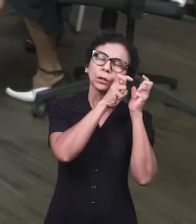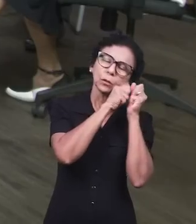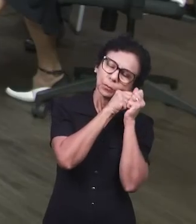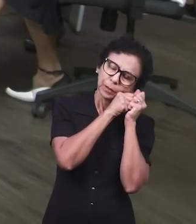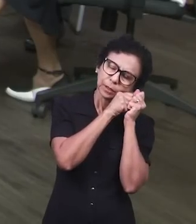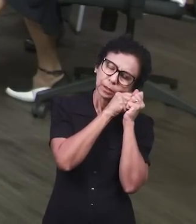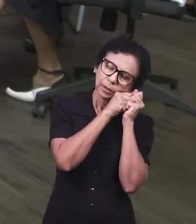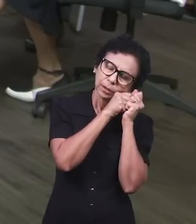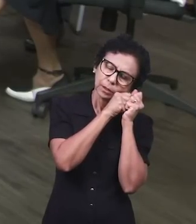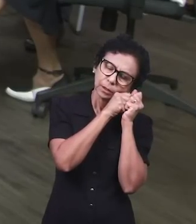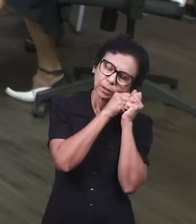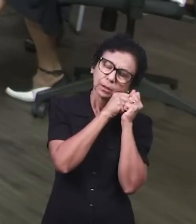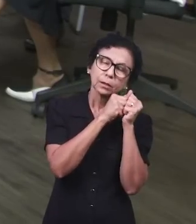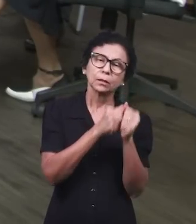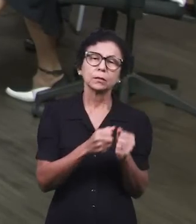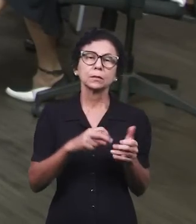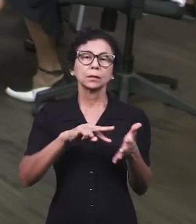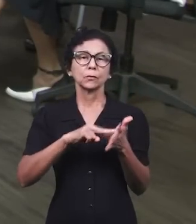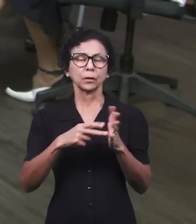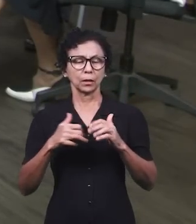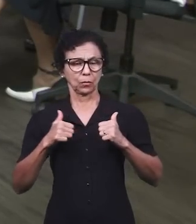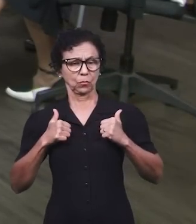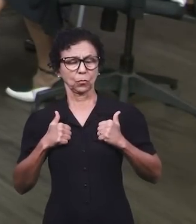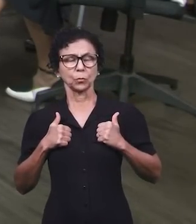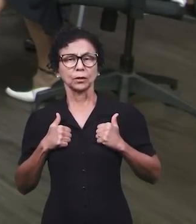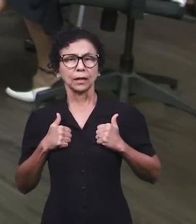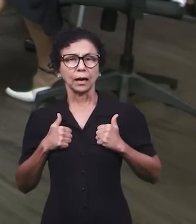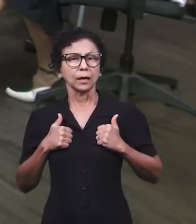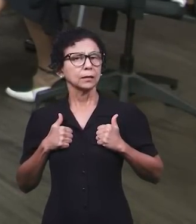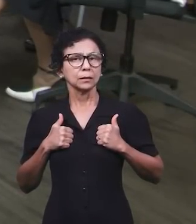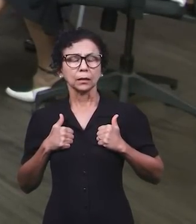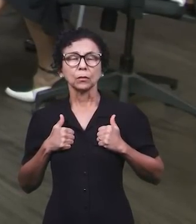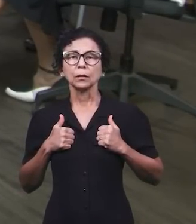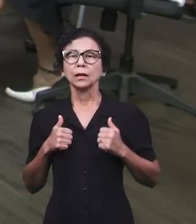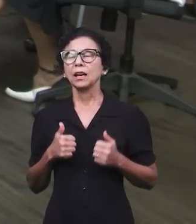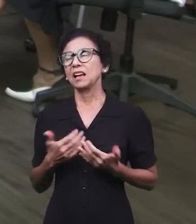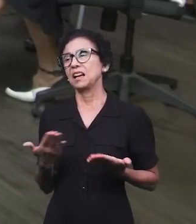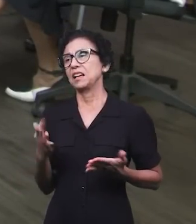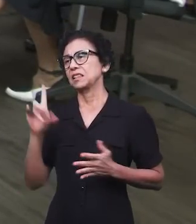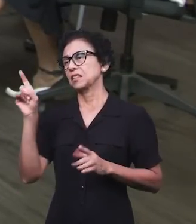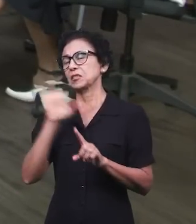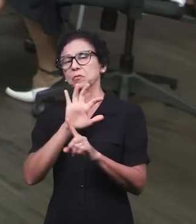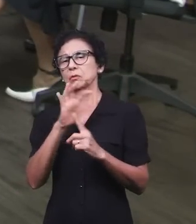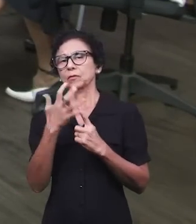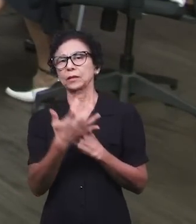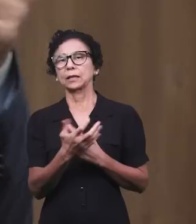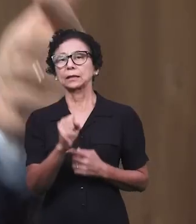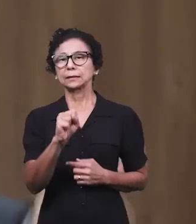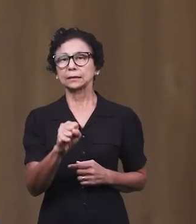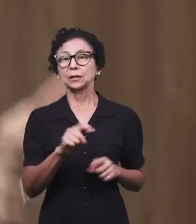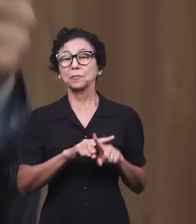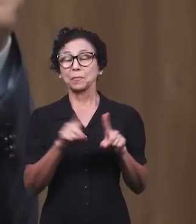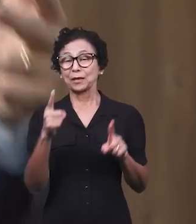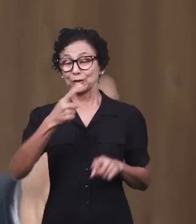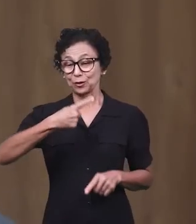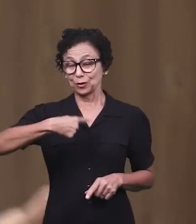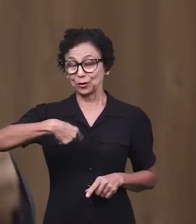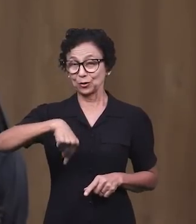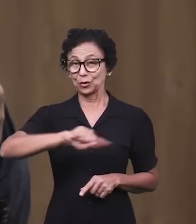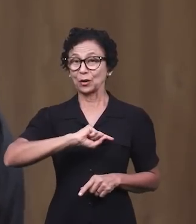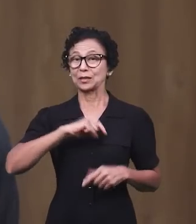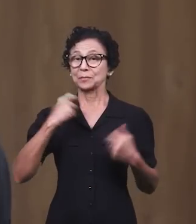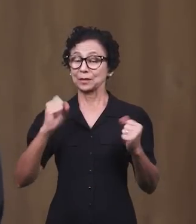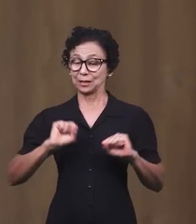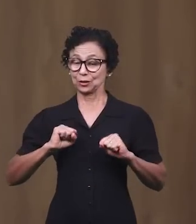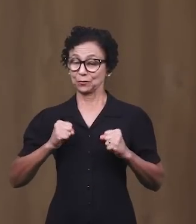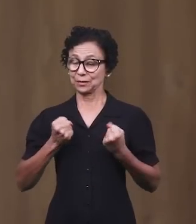acomodado. Deus proverá. Sem dúvidas, Deus proverá tudo. Mas cabe a nós nos esforçarmos, estudarmos, trabalharmos,